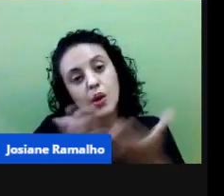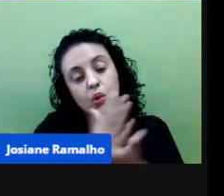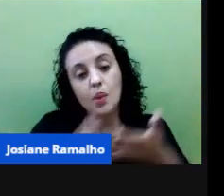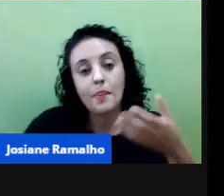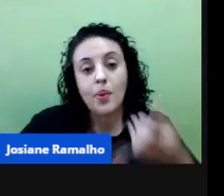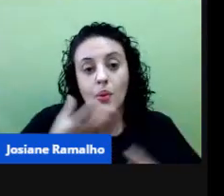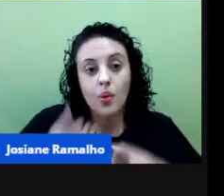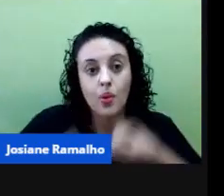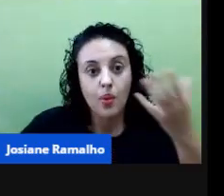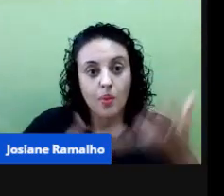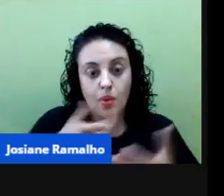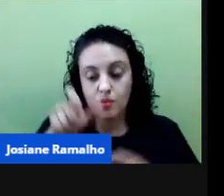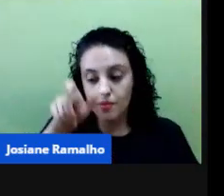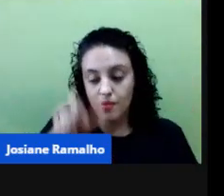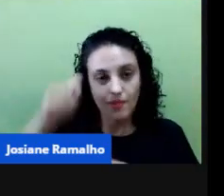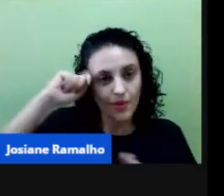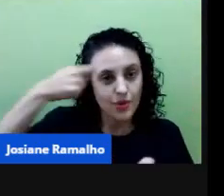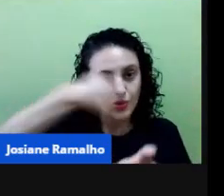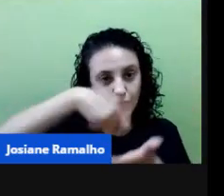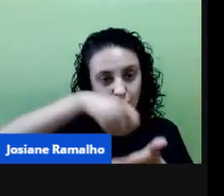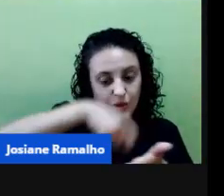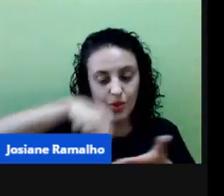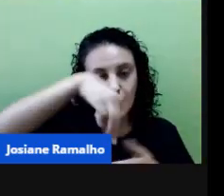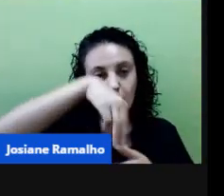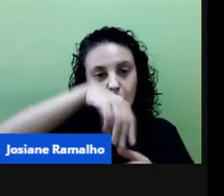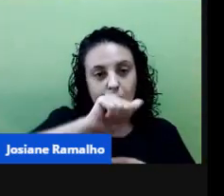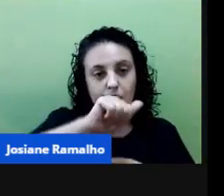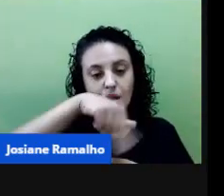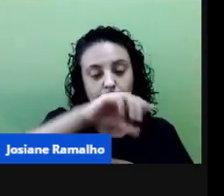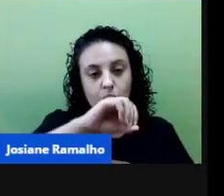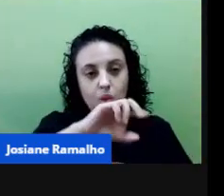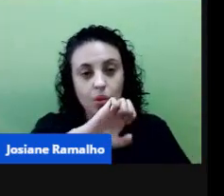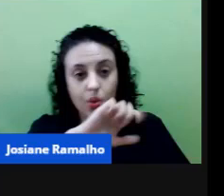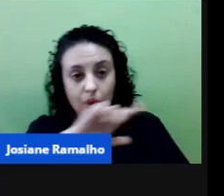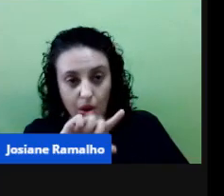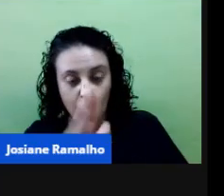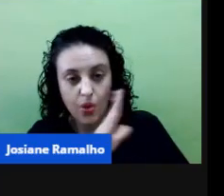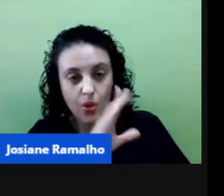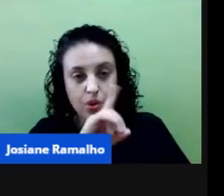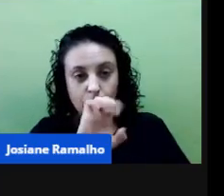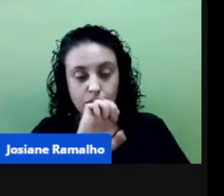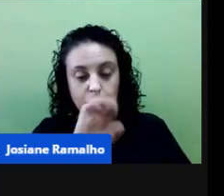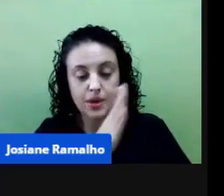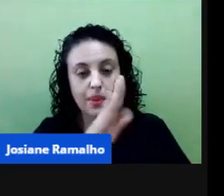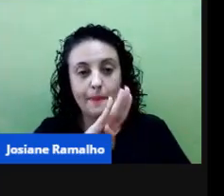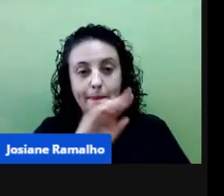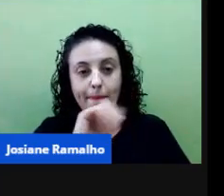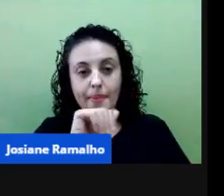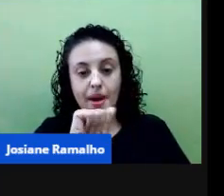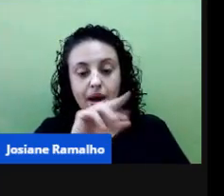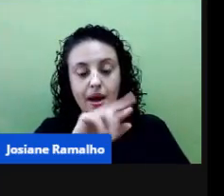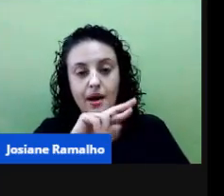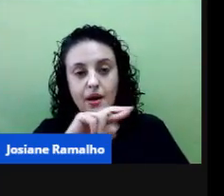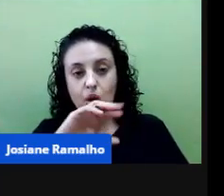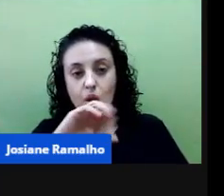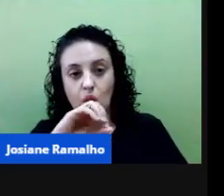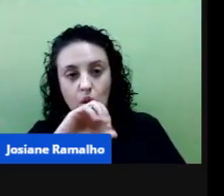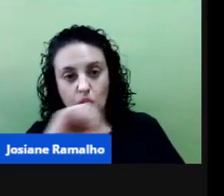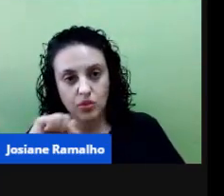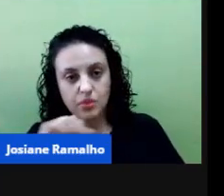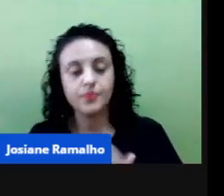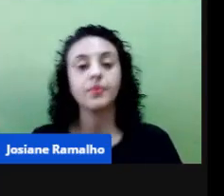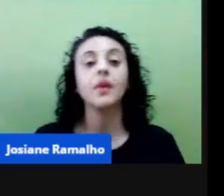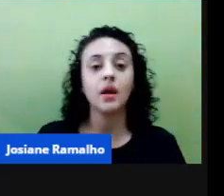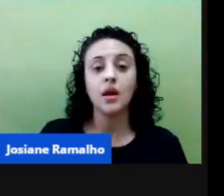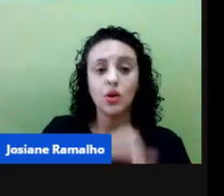muito premiado com esse filme, e foi produzindo vários outros documentários, sempre com muito prestígio